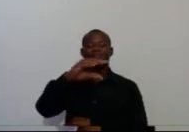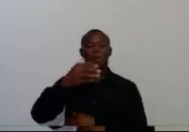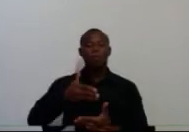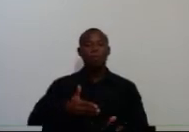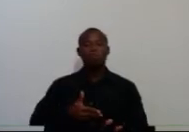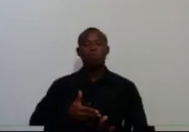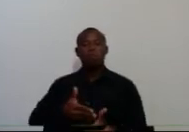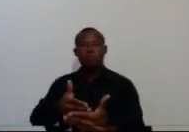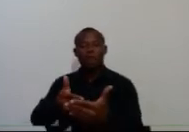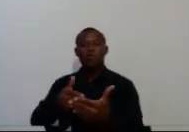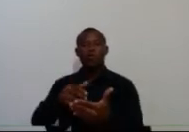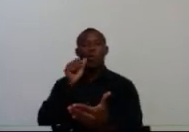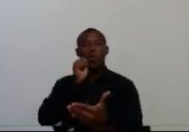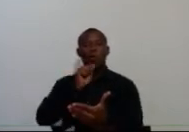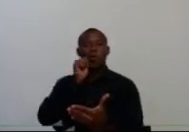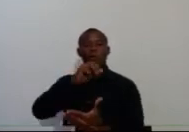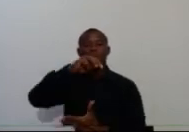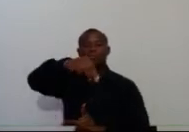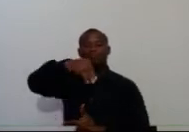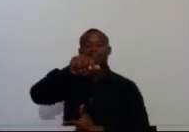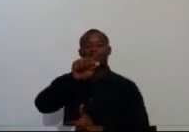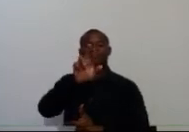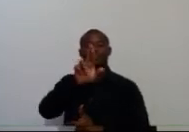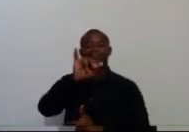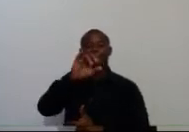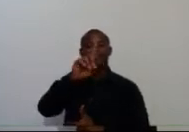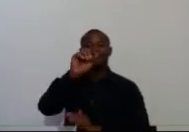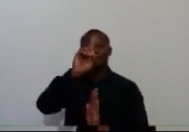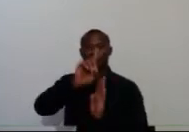enfim, a gente no Departamento